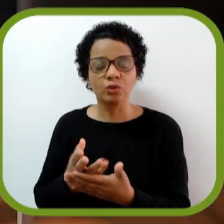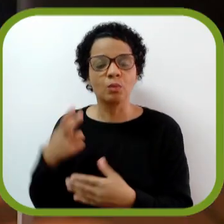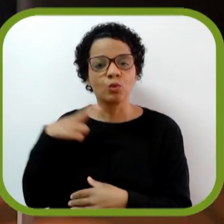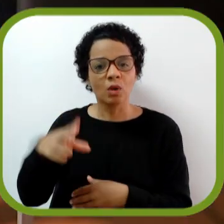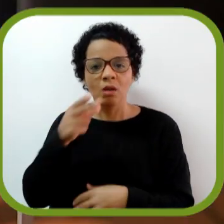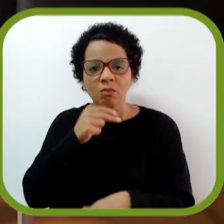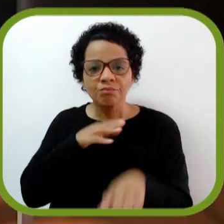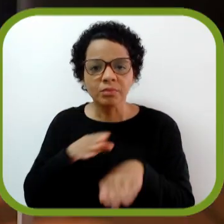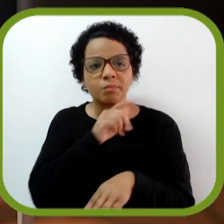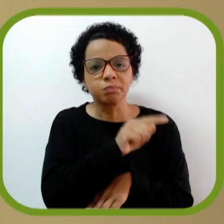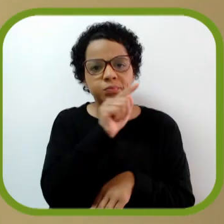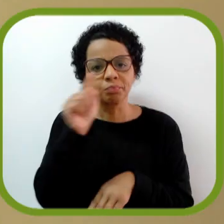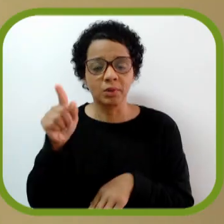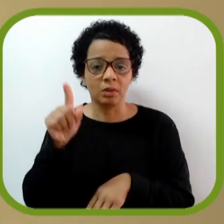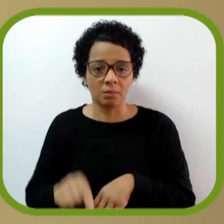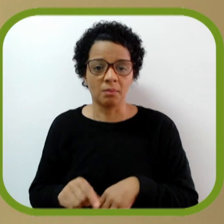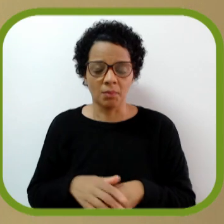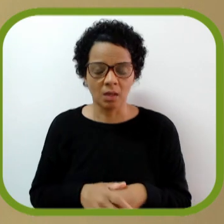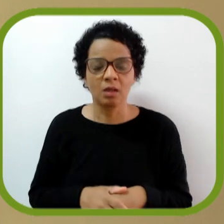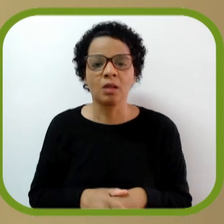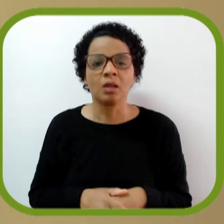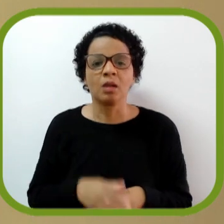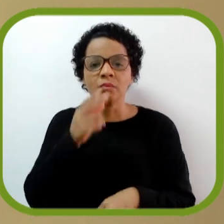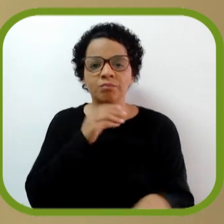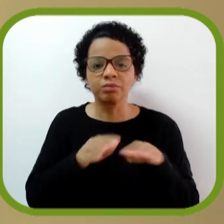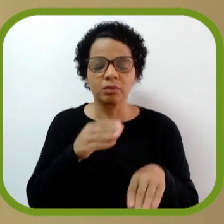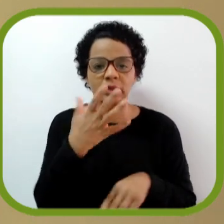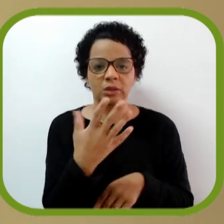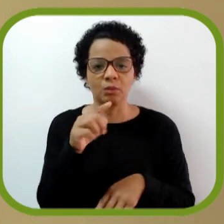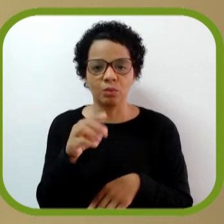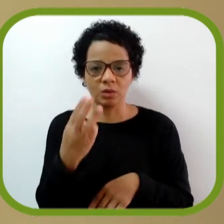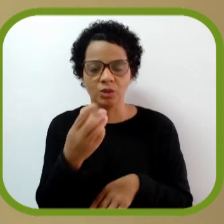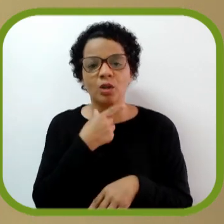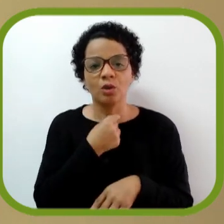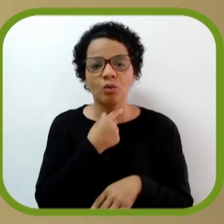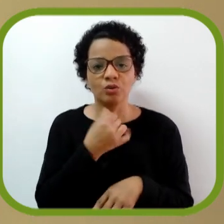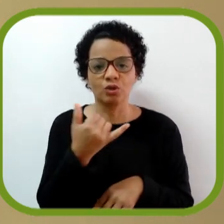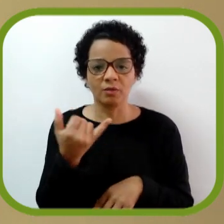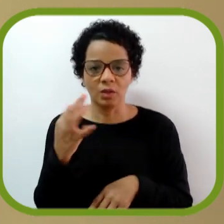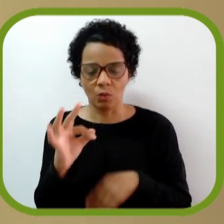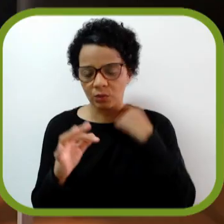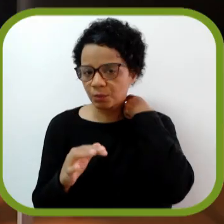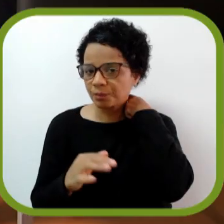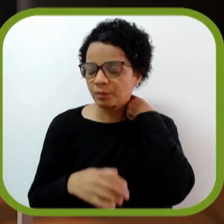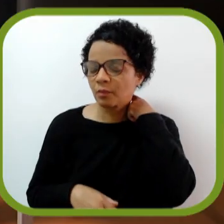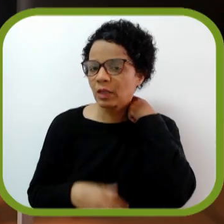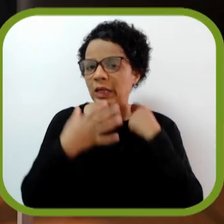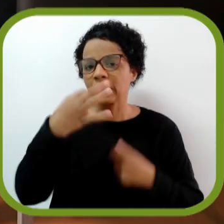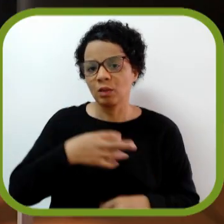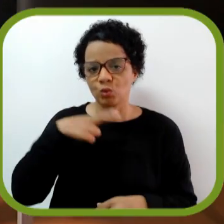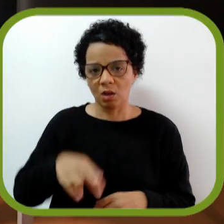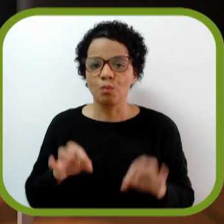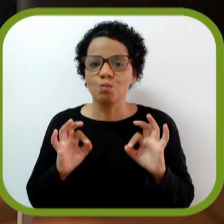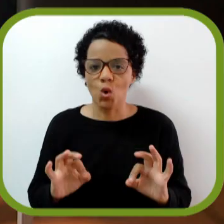vários sismos em território português, incluindo o abalo de magnitude 5.3 em agosto de 2024. Acredita que o país